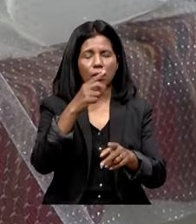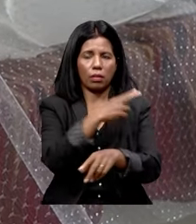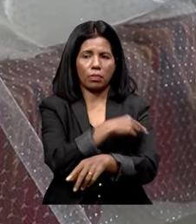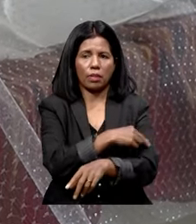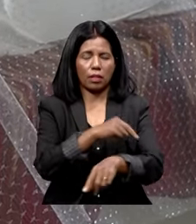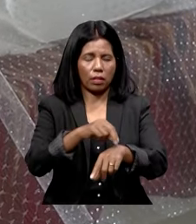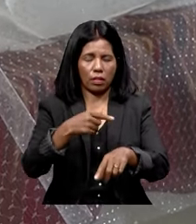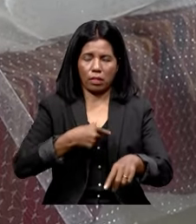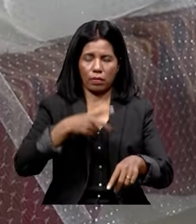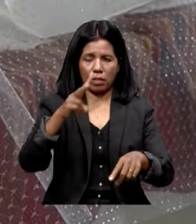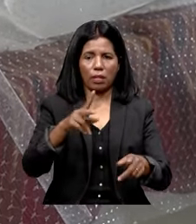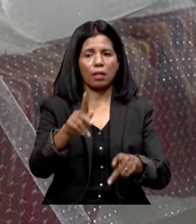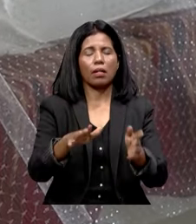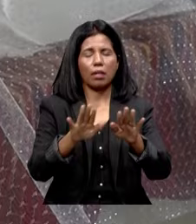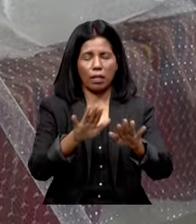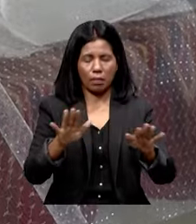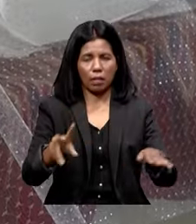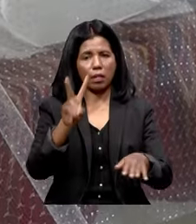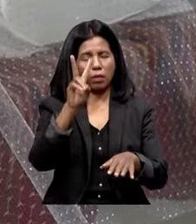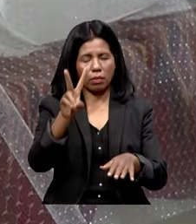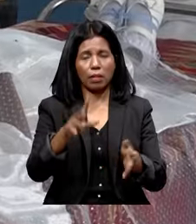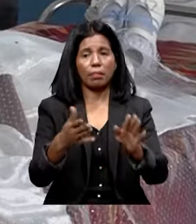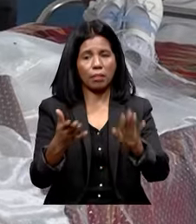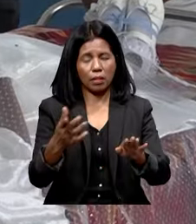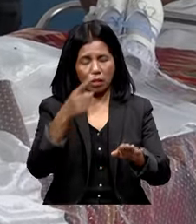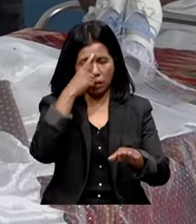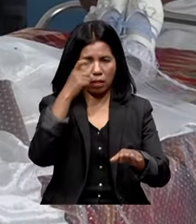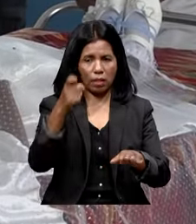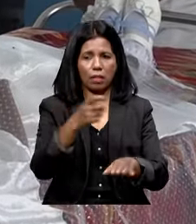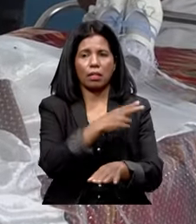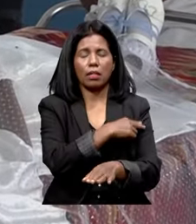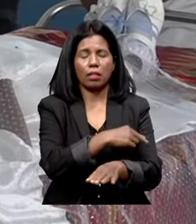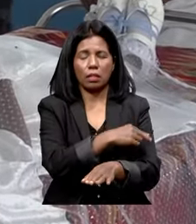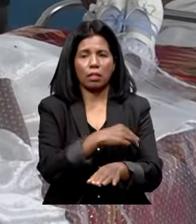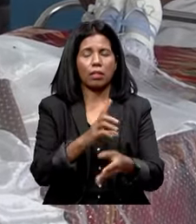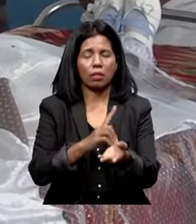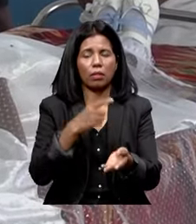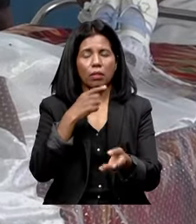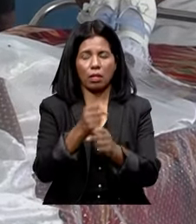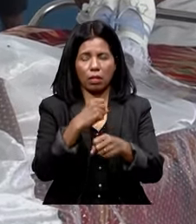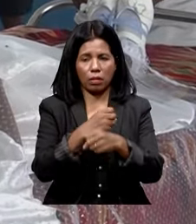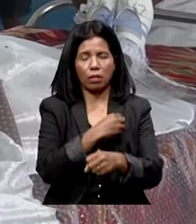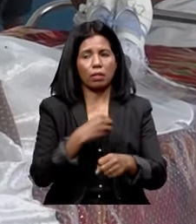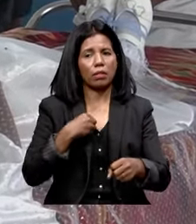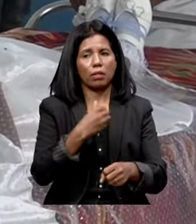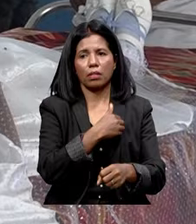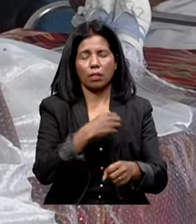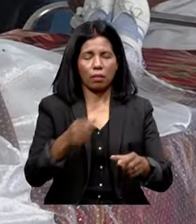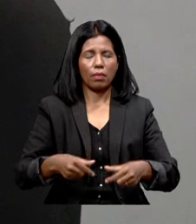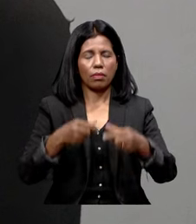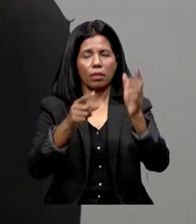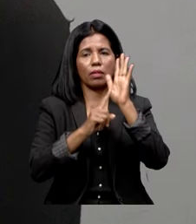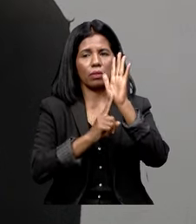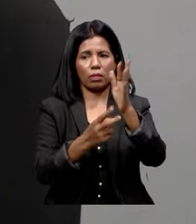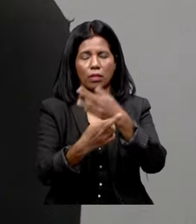nasional Kidu Valadares mate isin labarek na iruane departamento forensik hospital nasional Kidu Valadares halo na autopsia ma bisa dauk belefo sai